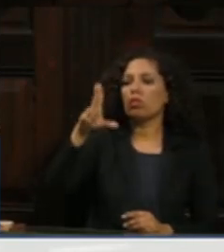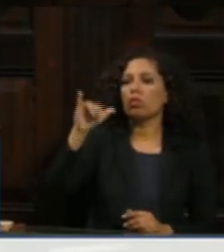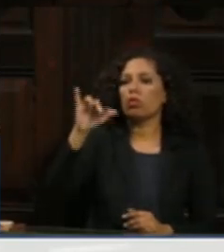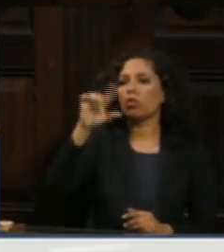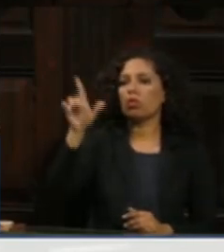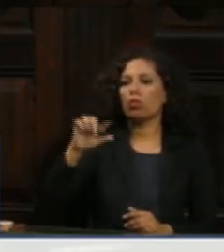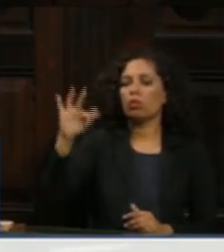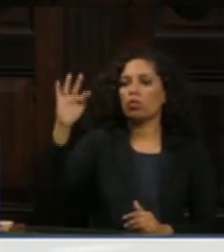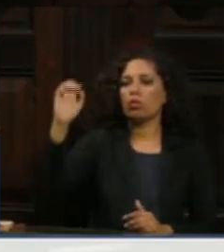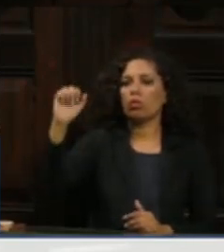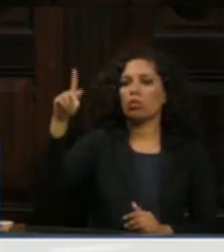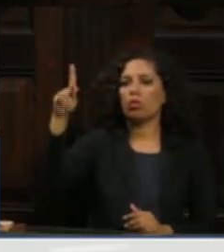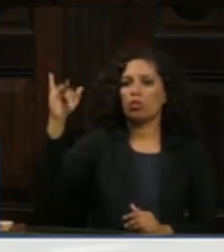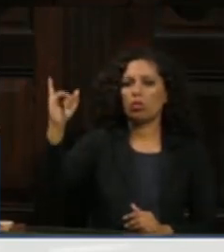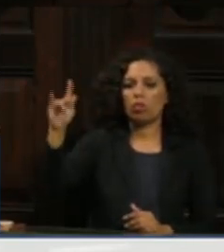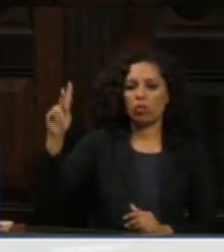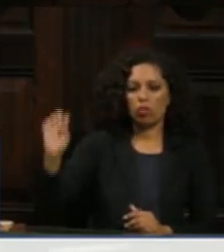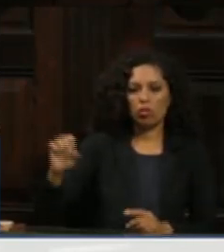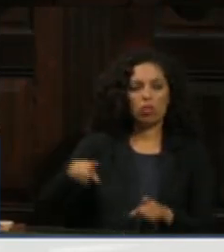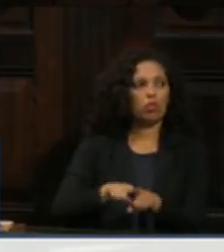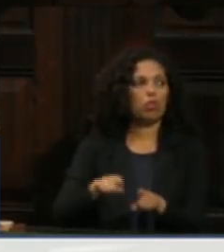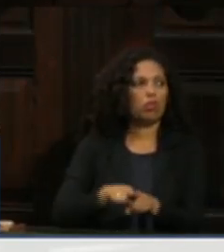vai prevalecendo